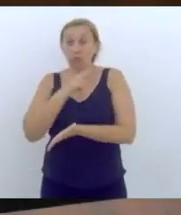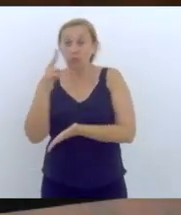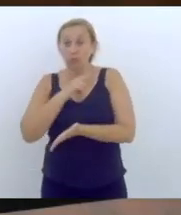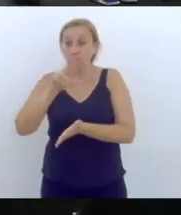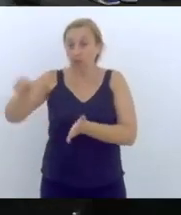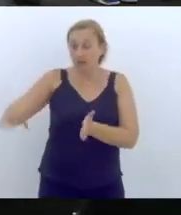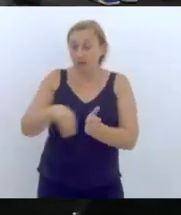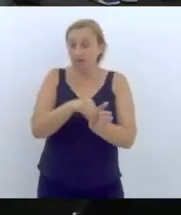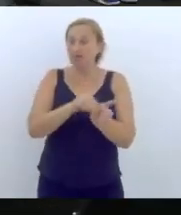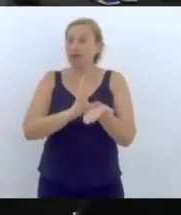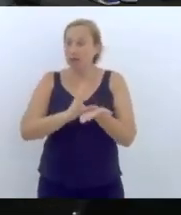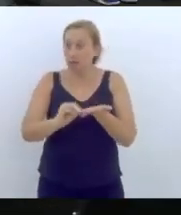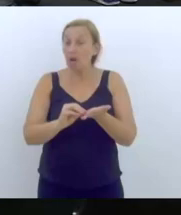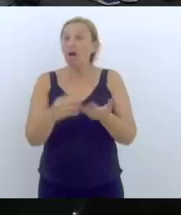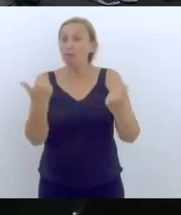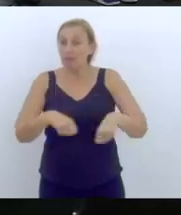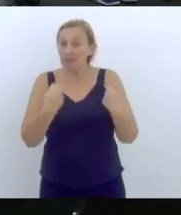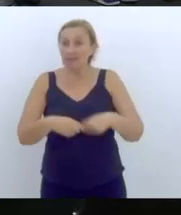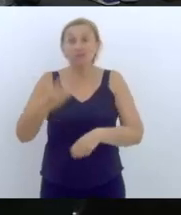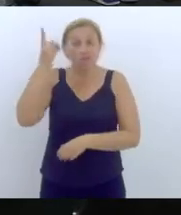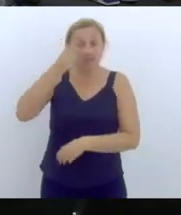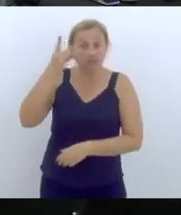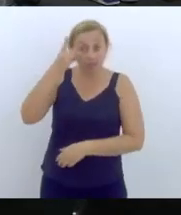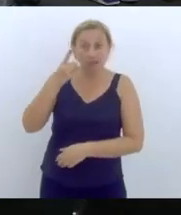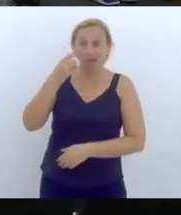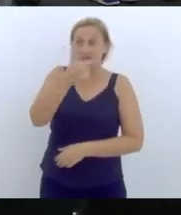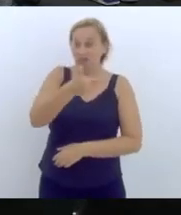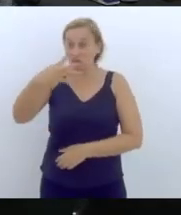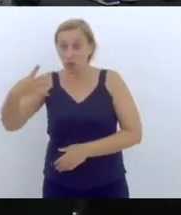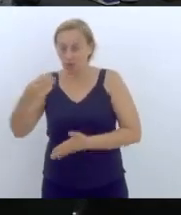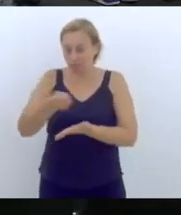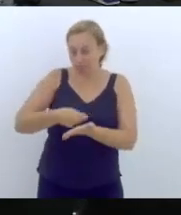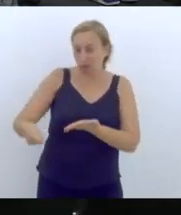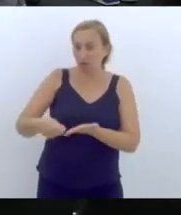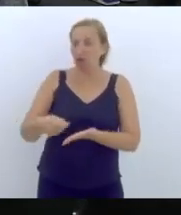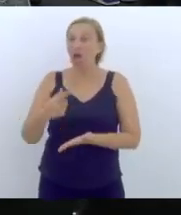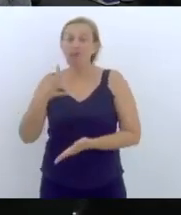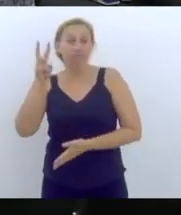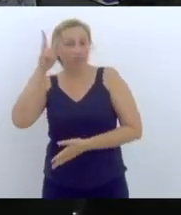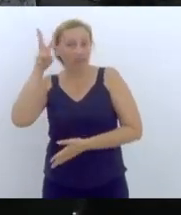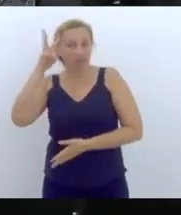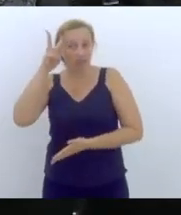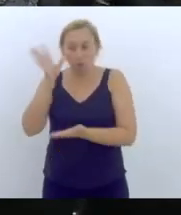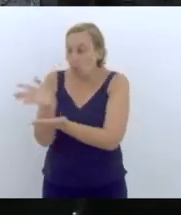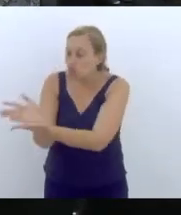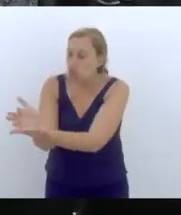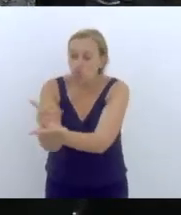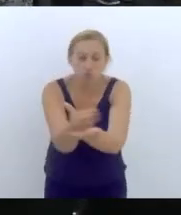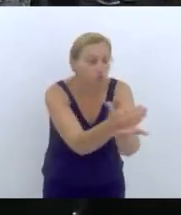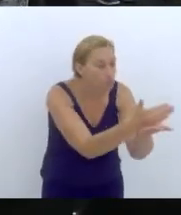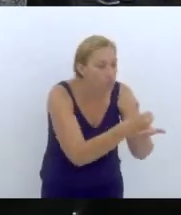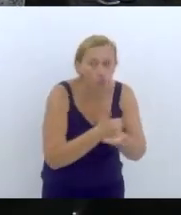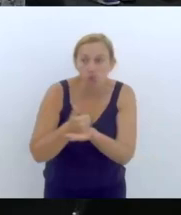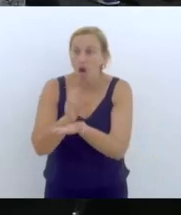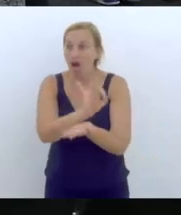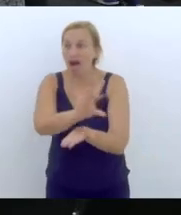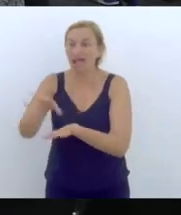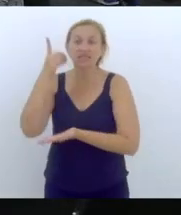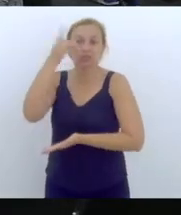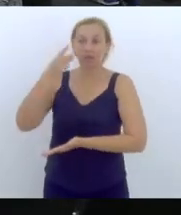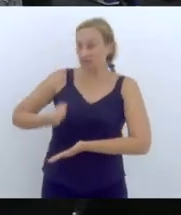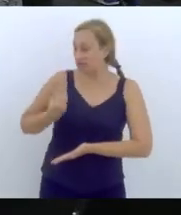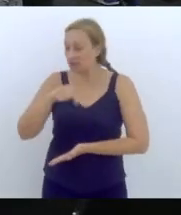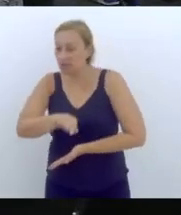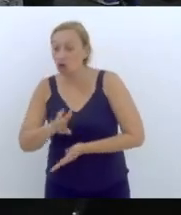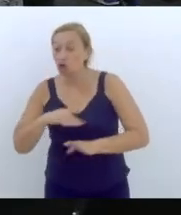pauta. Nós precisamos, deputados, de 24 assinaturas. Eu vou, na terça-feira, colher a assinatura de cada um que está aqui.